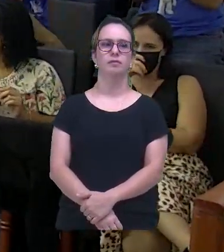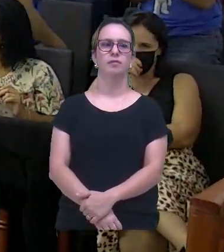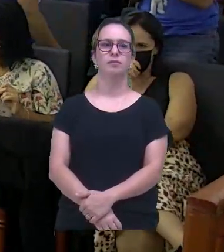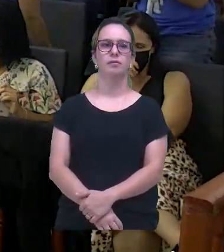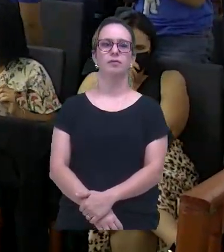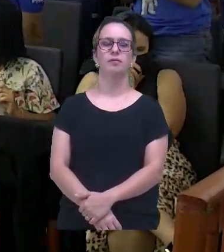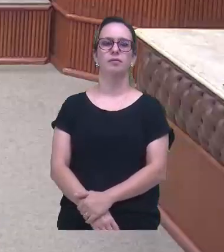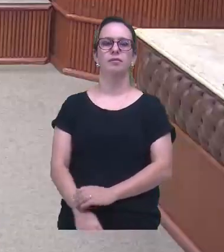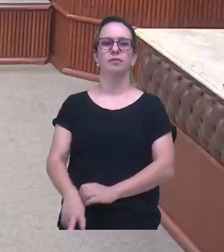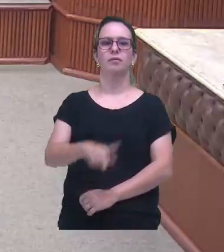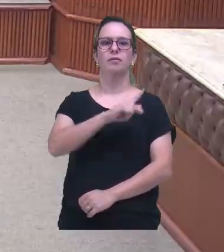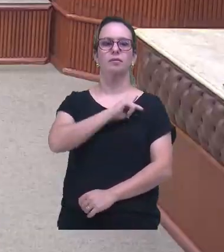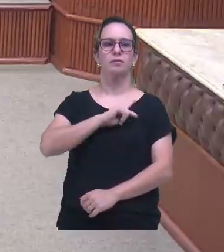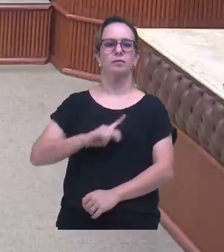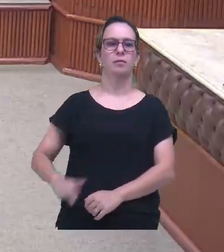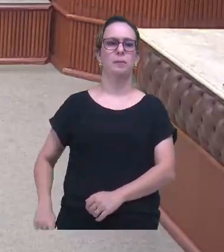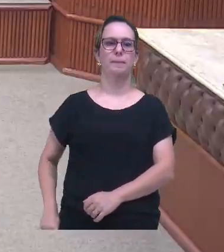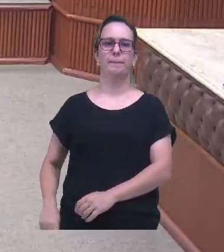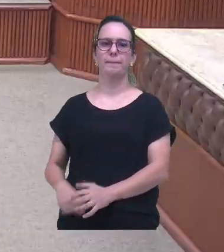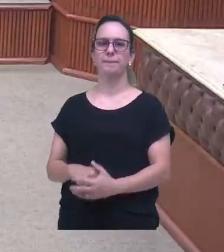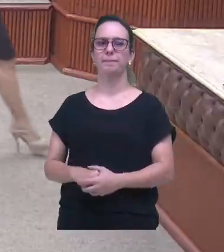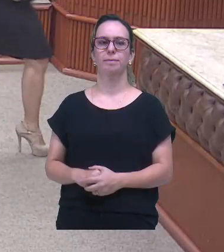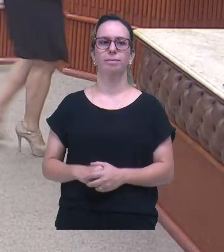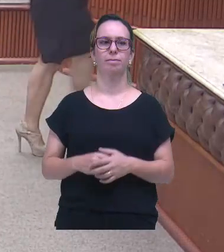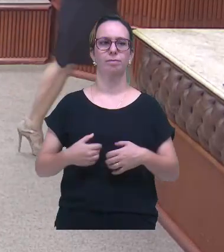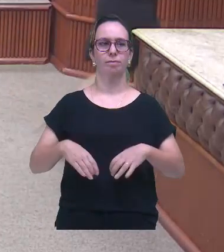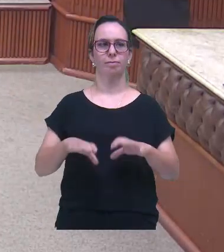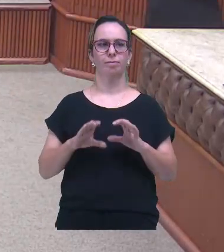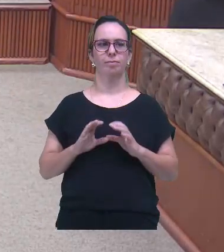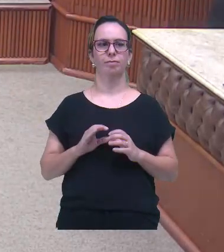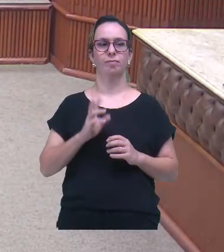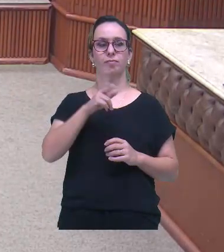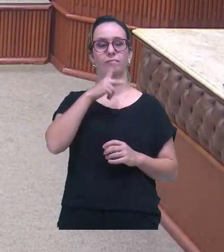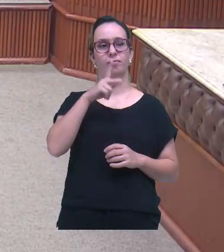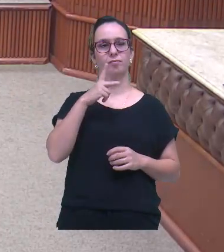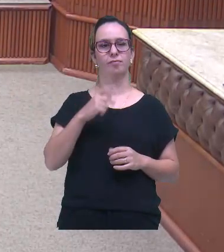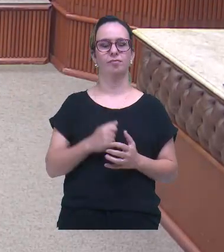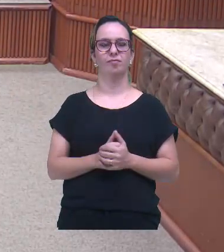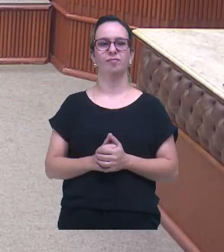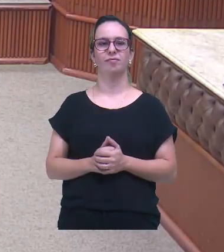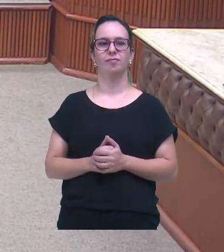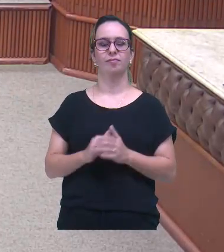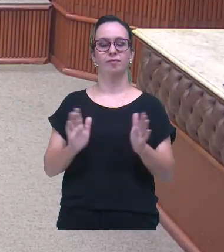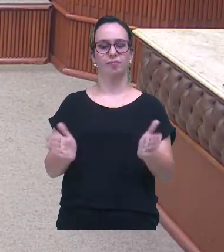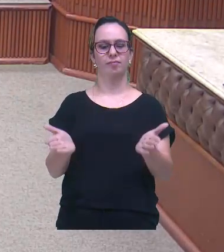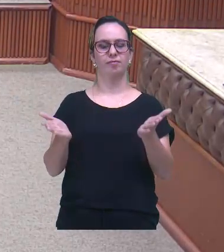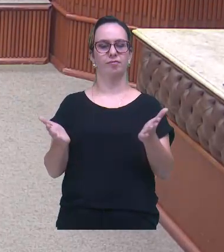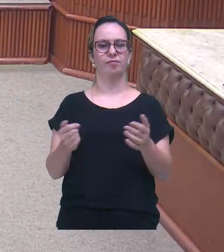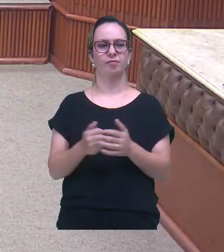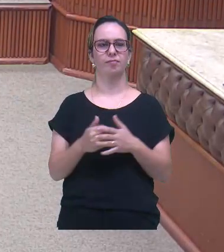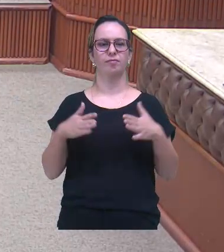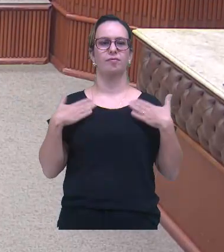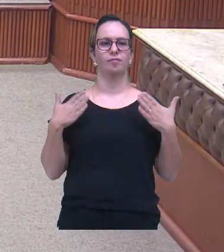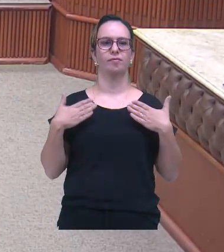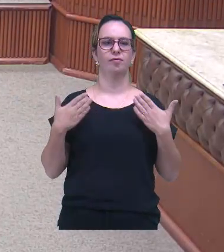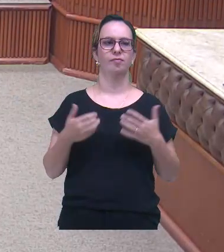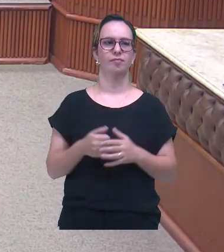Senhor presidente, me permita me dirigir a essa plateia animada para,